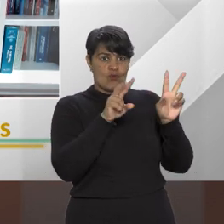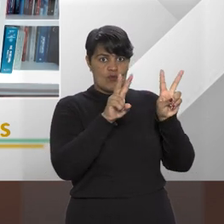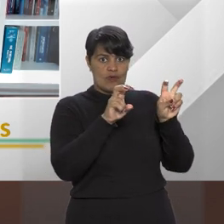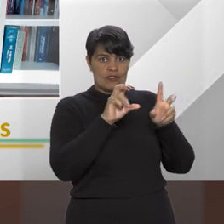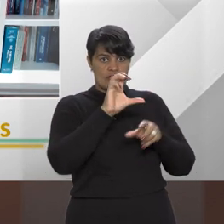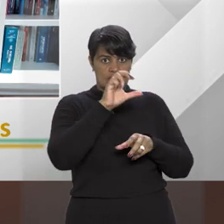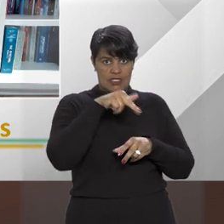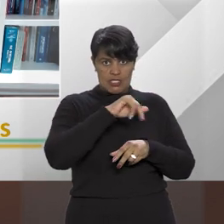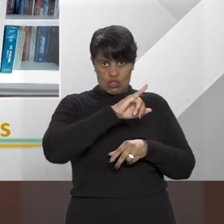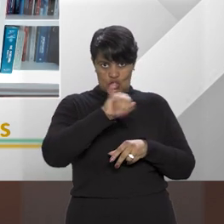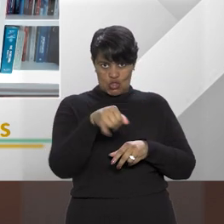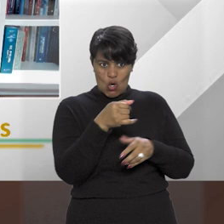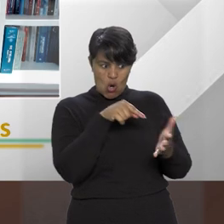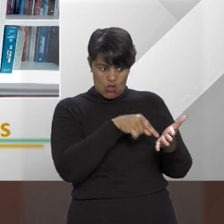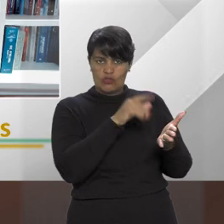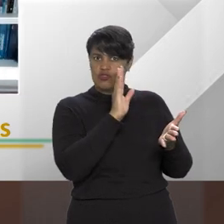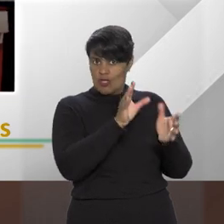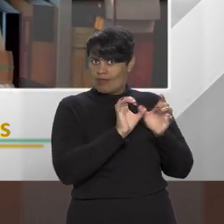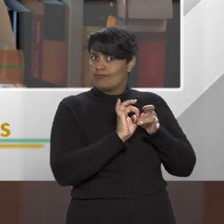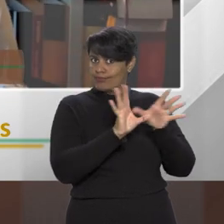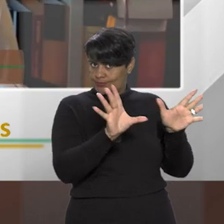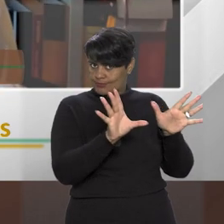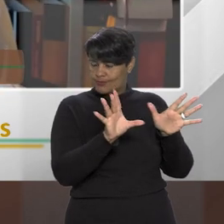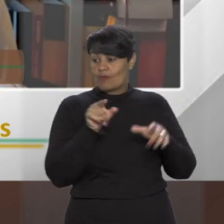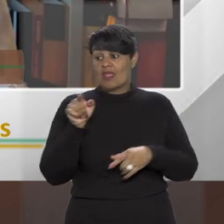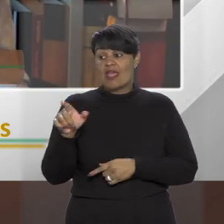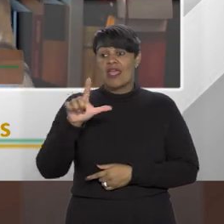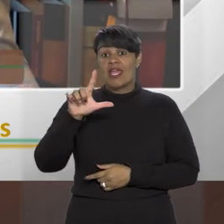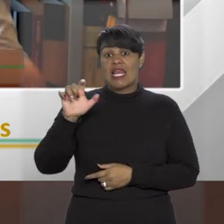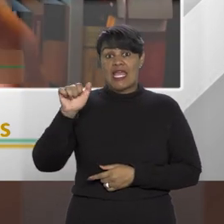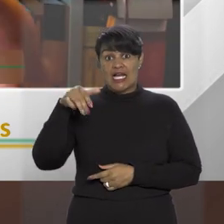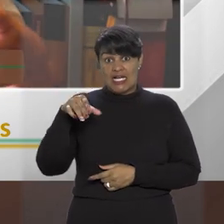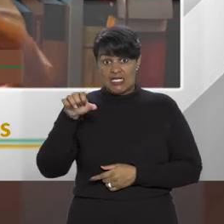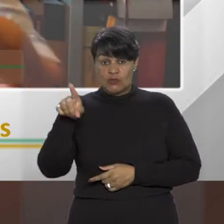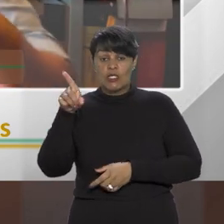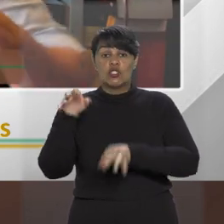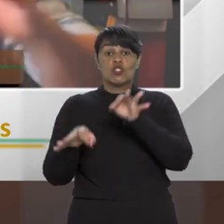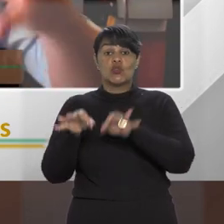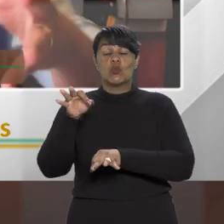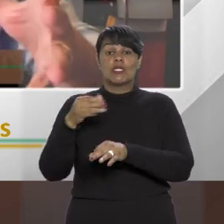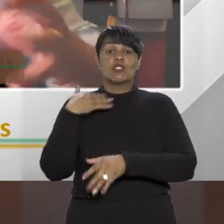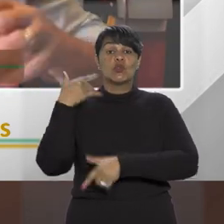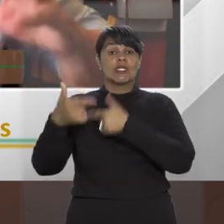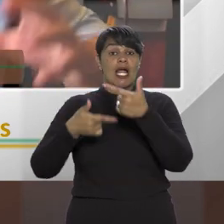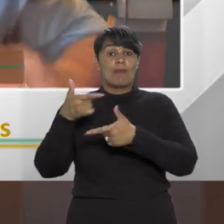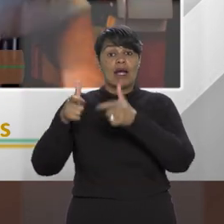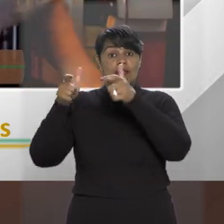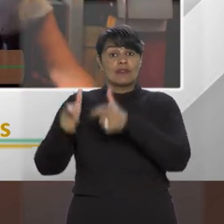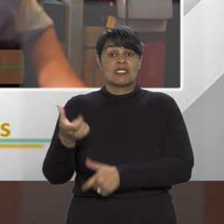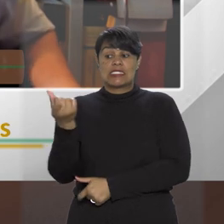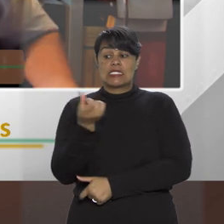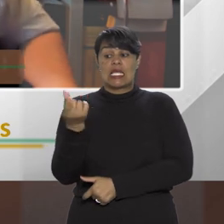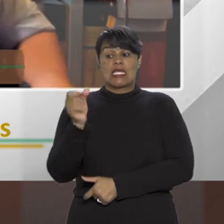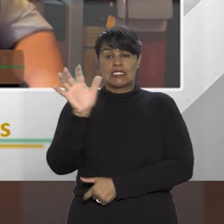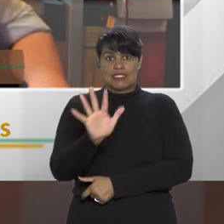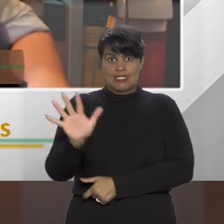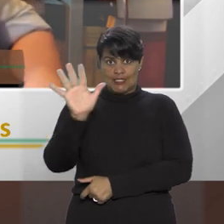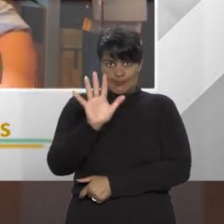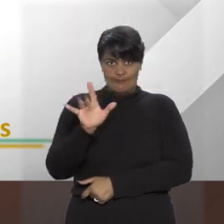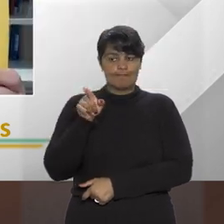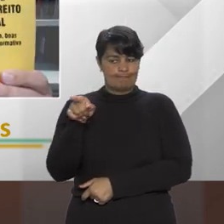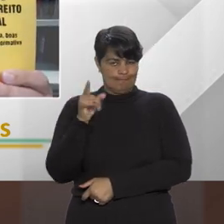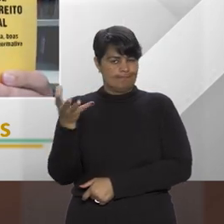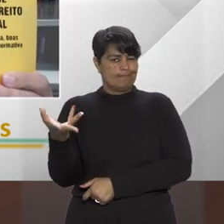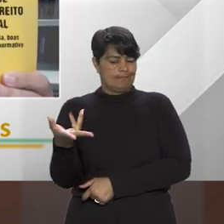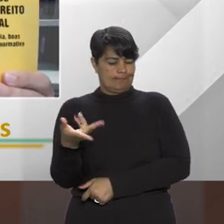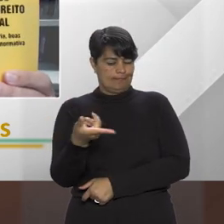Sexta Região, foi me orientando no doutorado aqui na UFBA, é mestre doutor, e é o coautor desse livro. Só para deixar registrado que é um livro em coautoria.